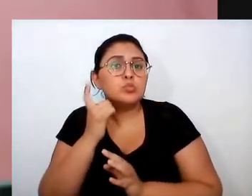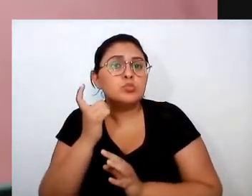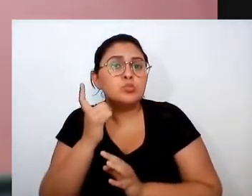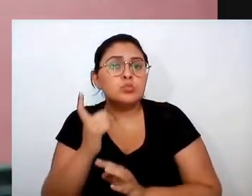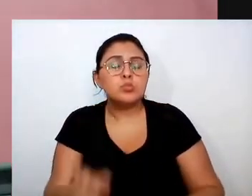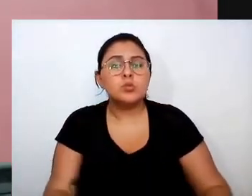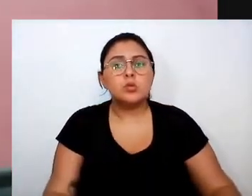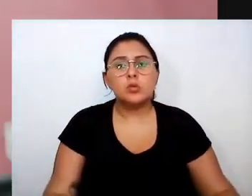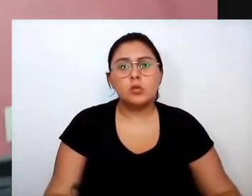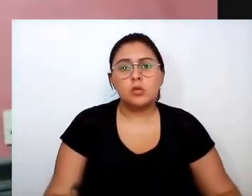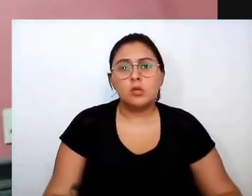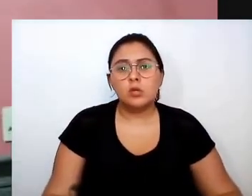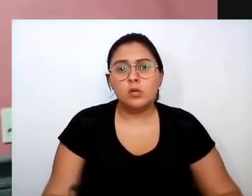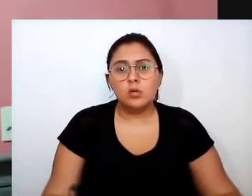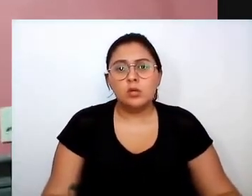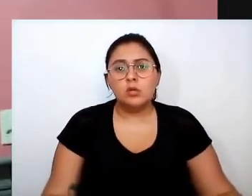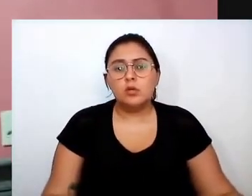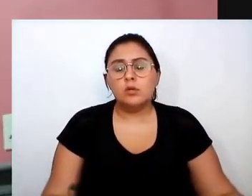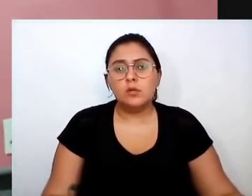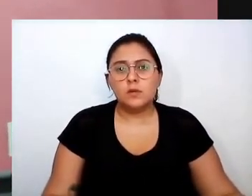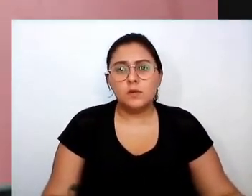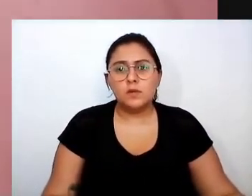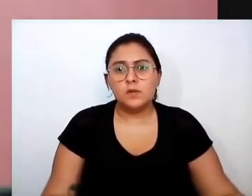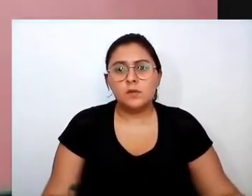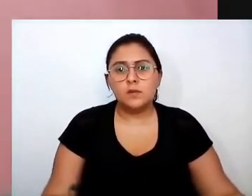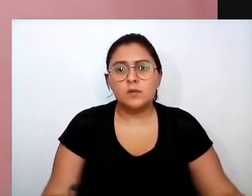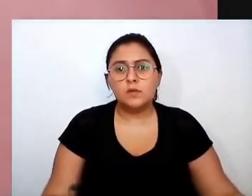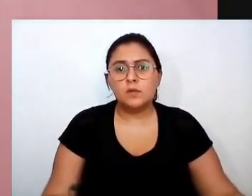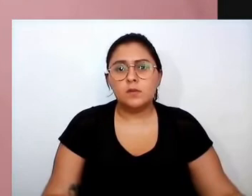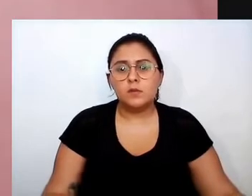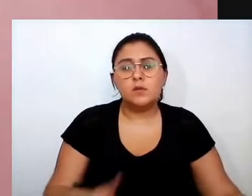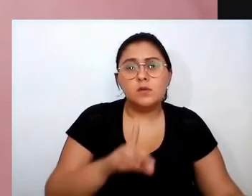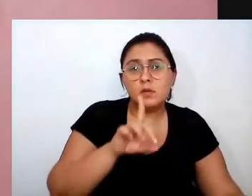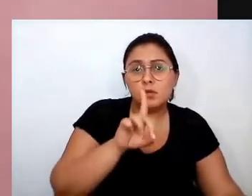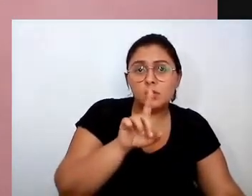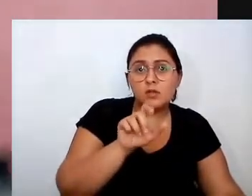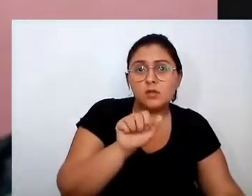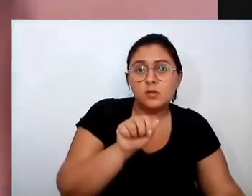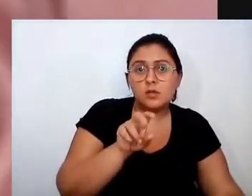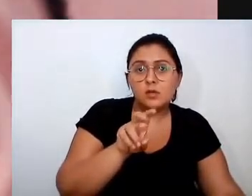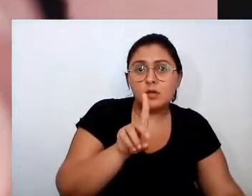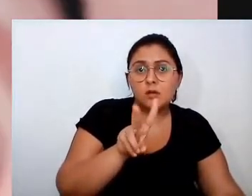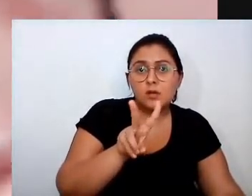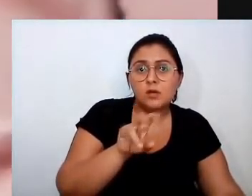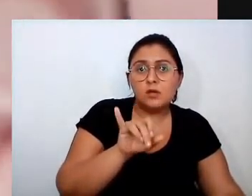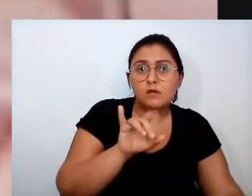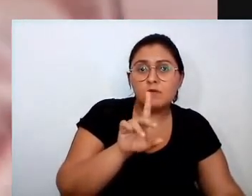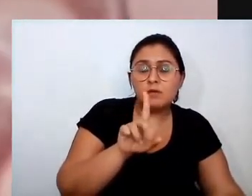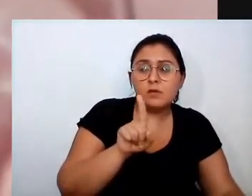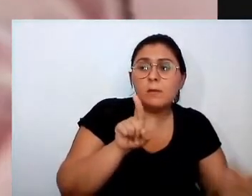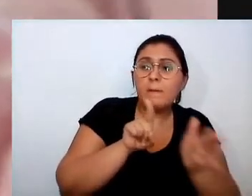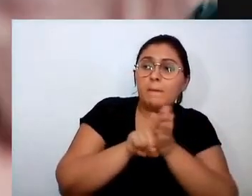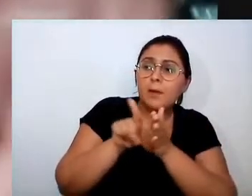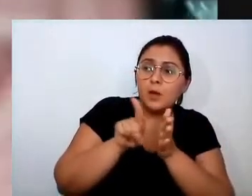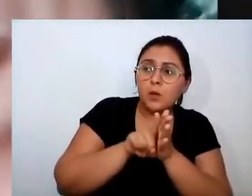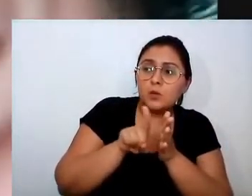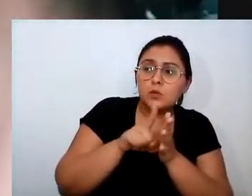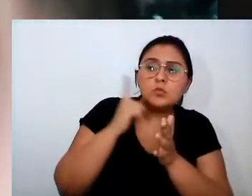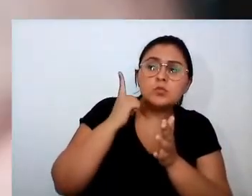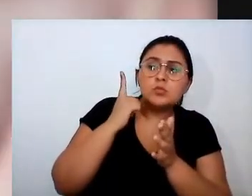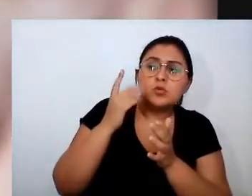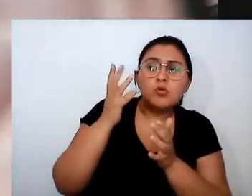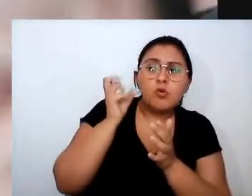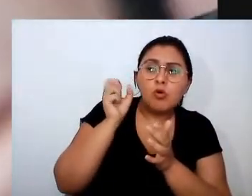Não. Normalizou. Você me ouve bem agora? Eu lhe ouço normal. Aqui tá. Eu tô ouvindo só pelo